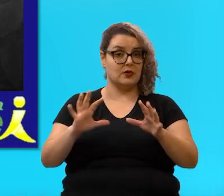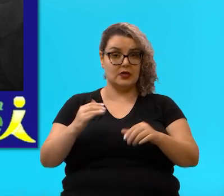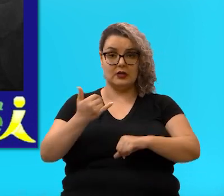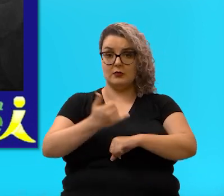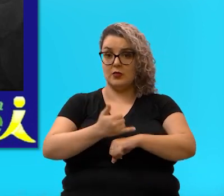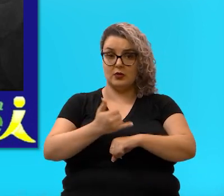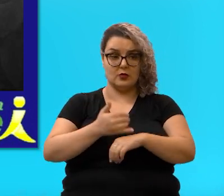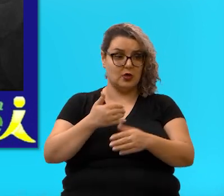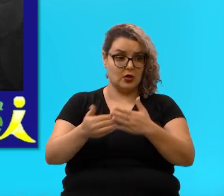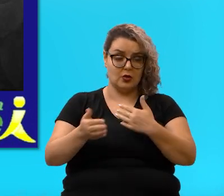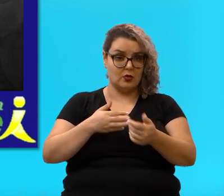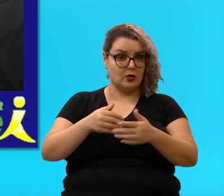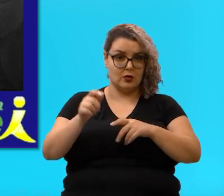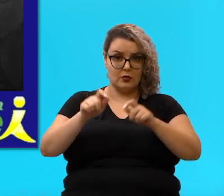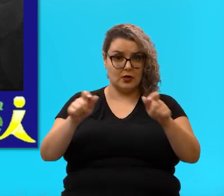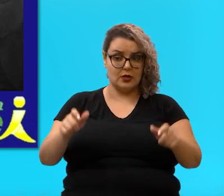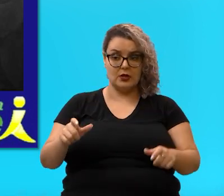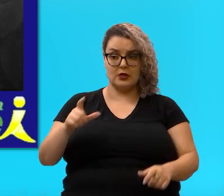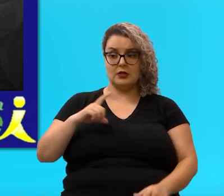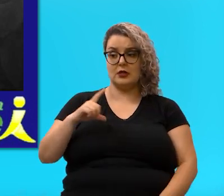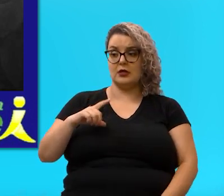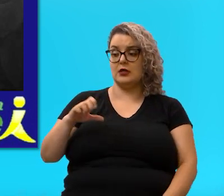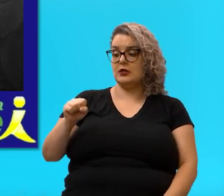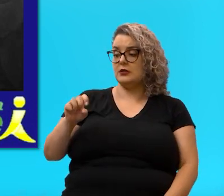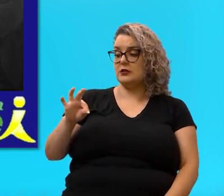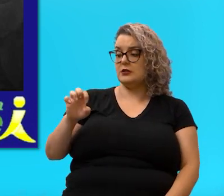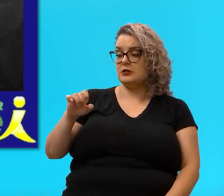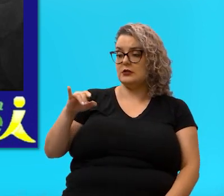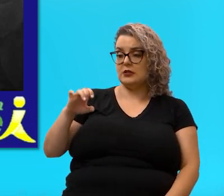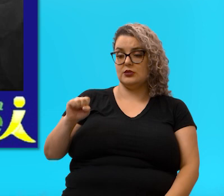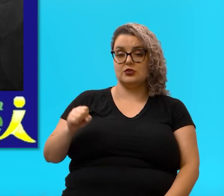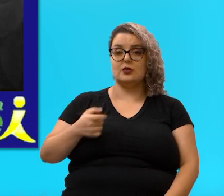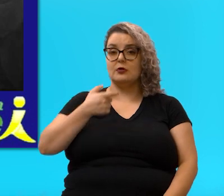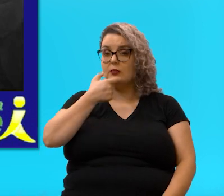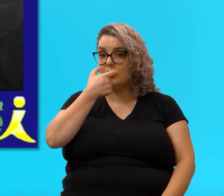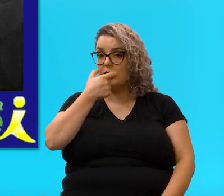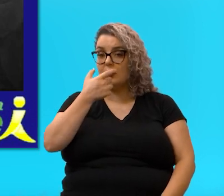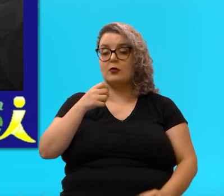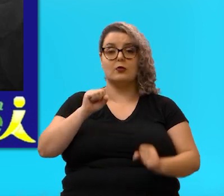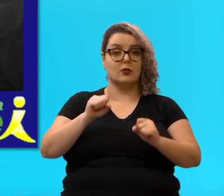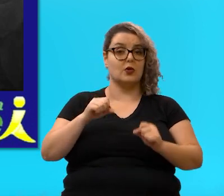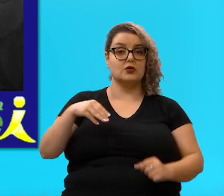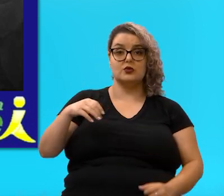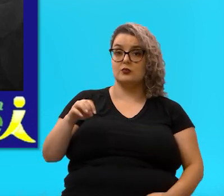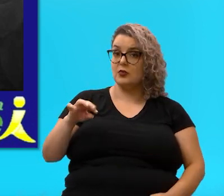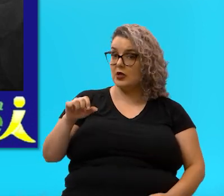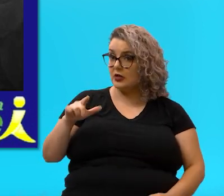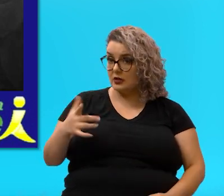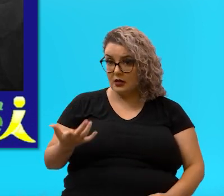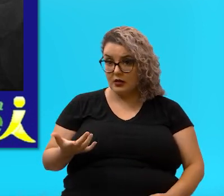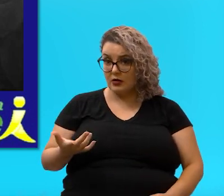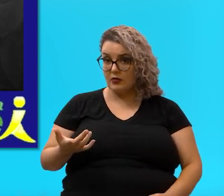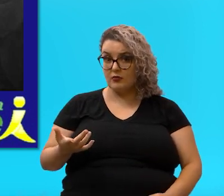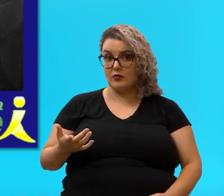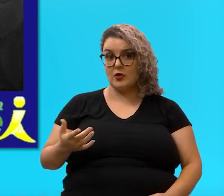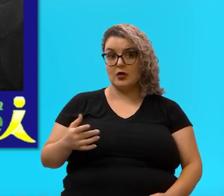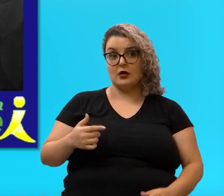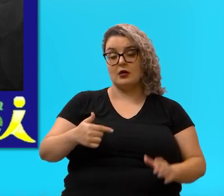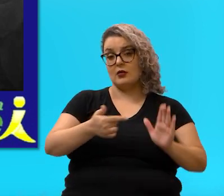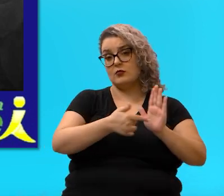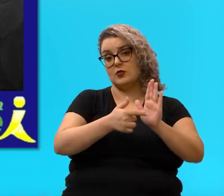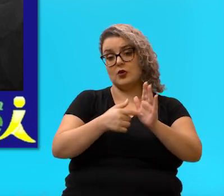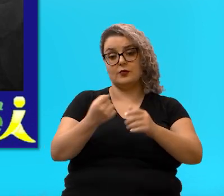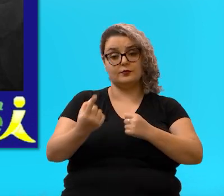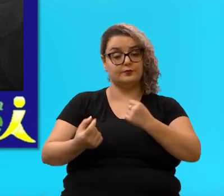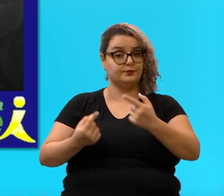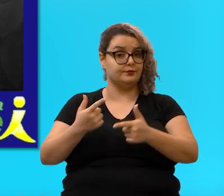metais, né? Qualquer pessoa, até quem tem stent, aparelho ortodôntico, pode liberar metais, às vezes a pessoa está